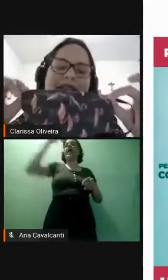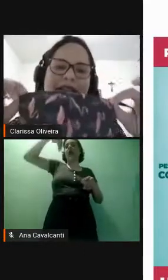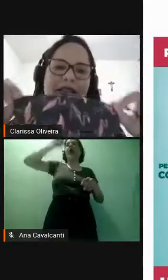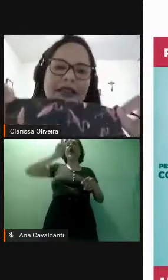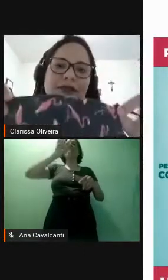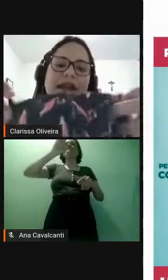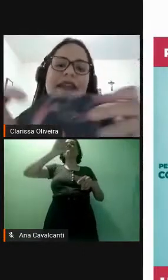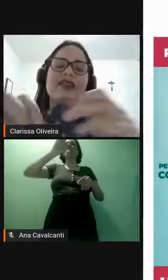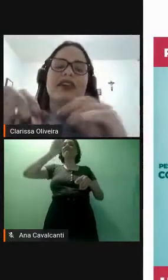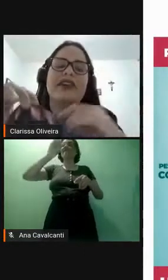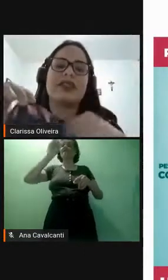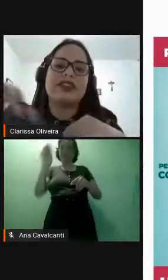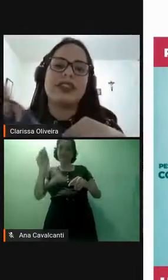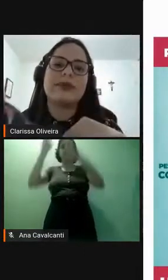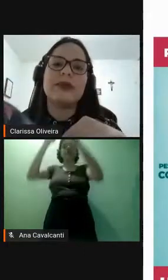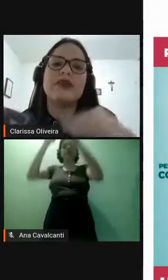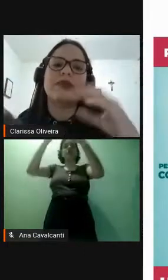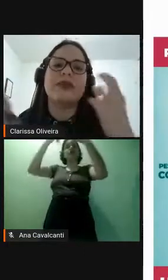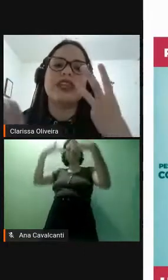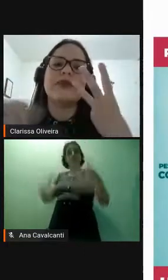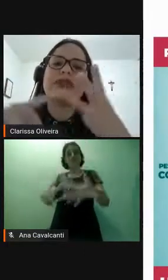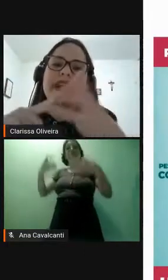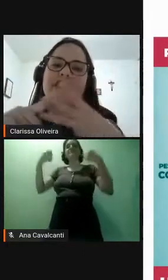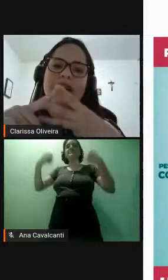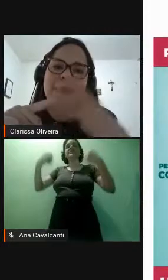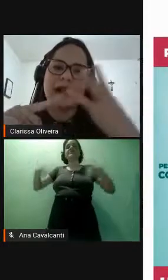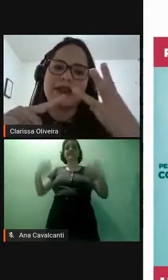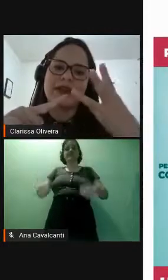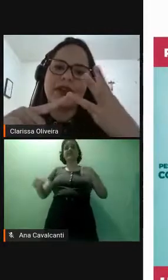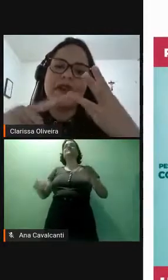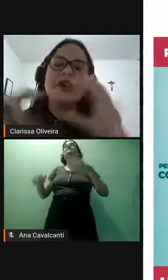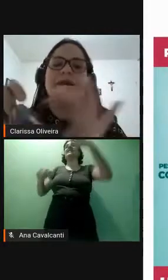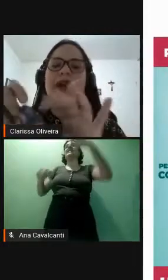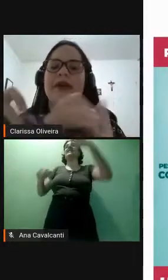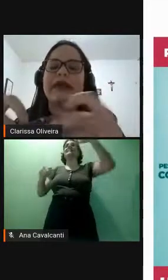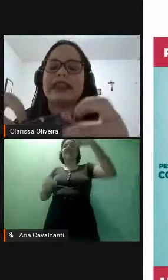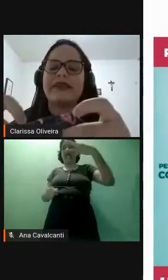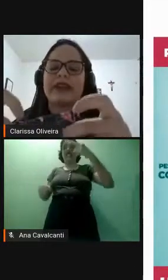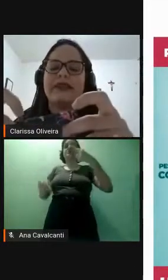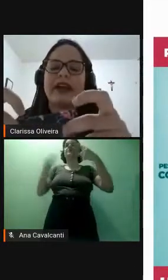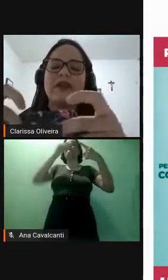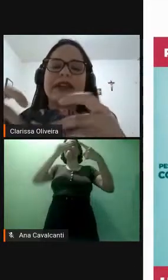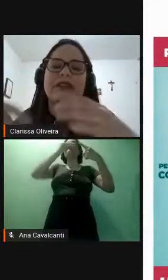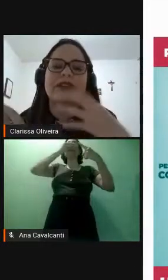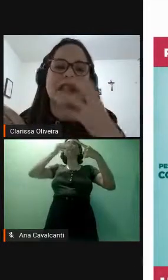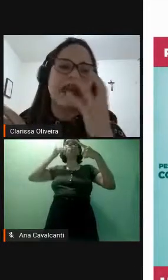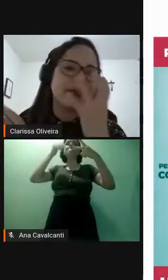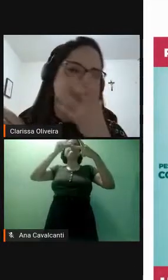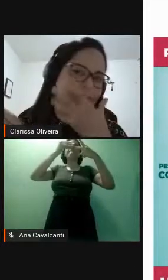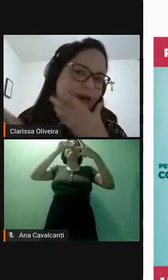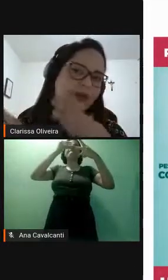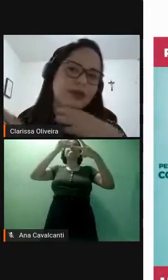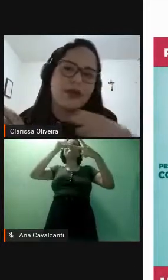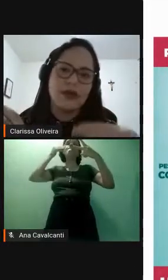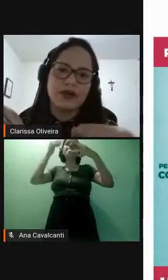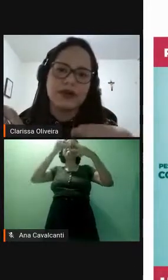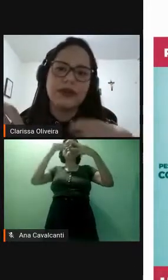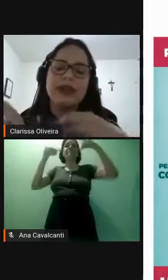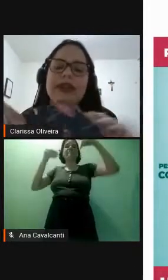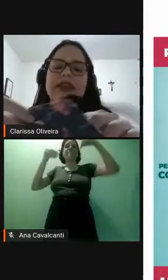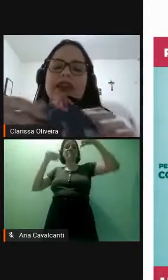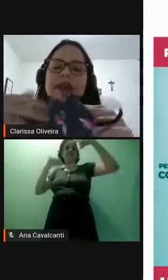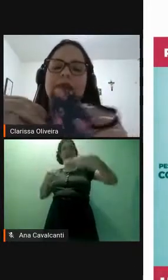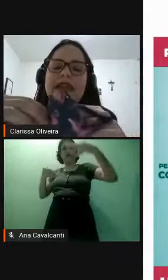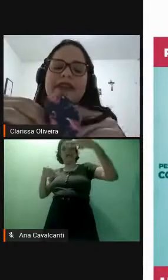máscara de tecido, ela seja revestida por, no mínimo, 3 camadas. Uma camada que vai ficar em contato direto com o nosso